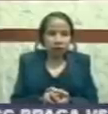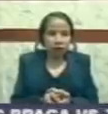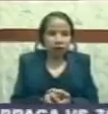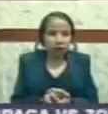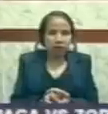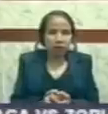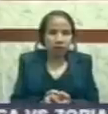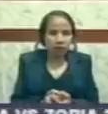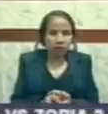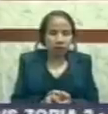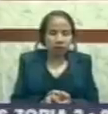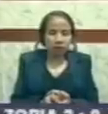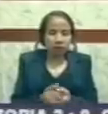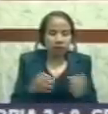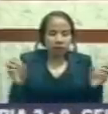Lei,